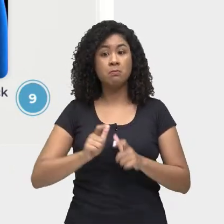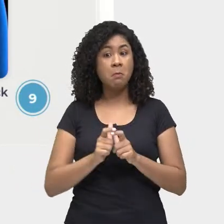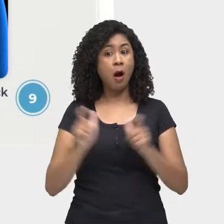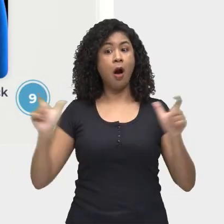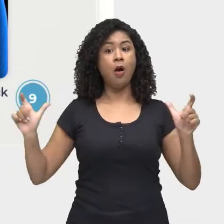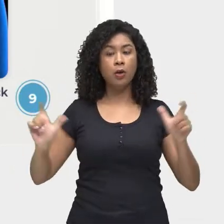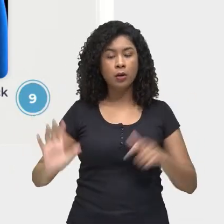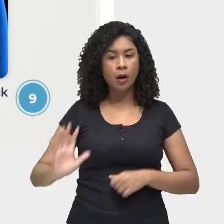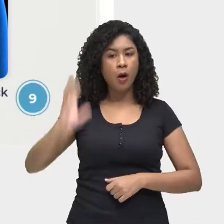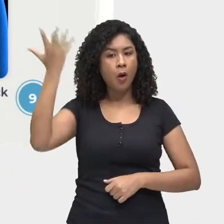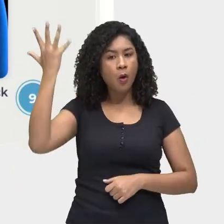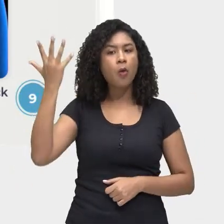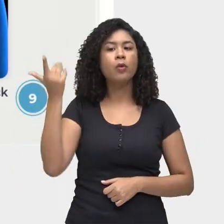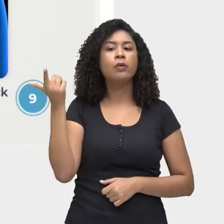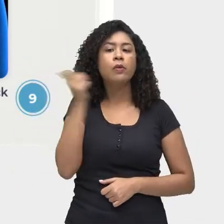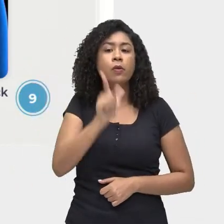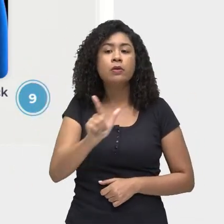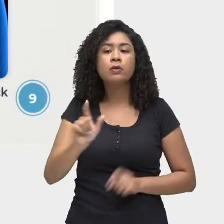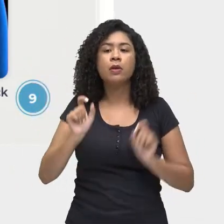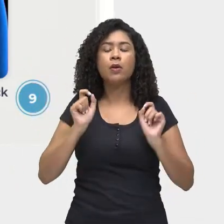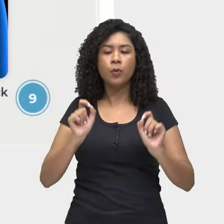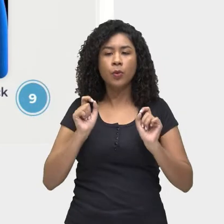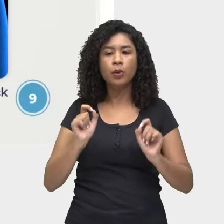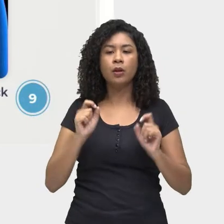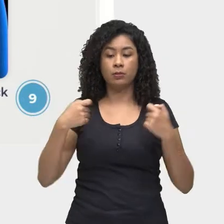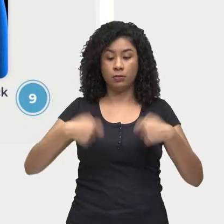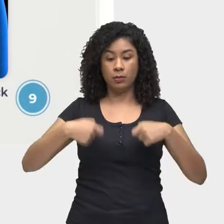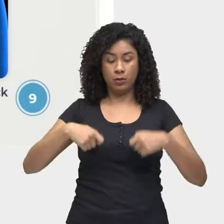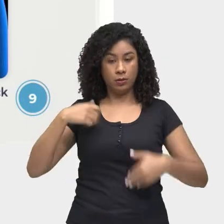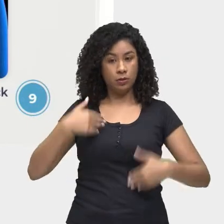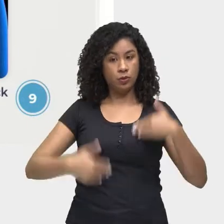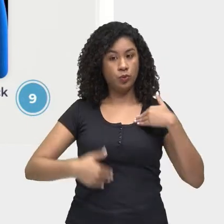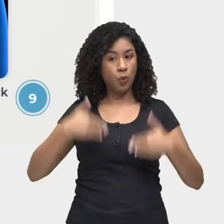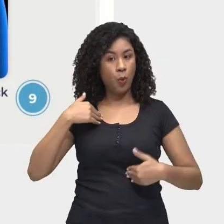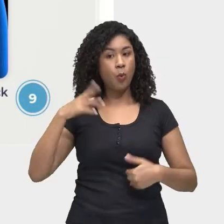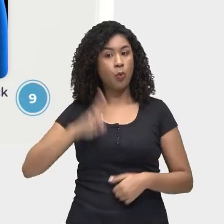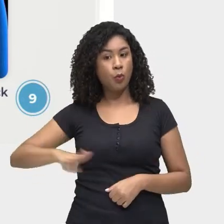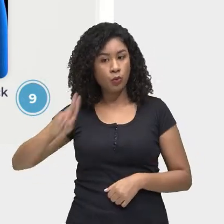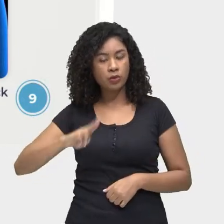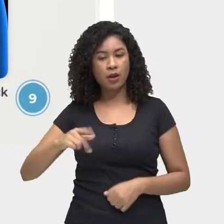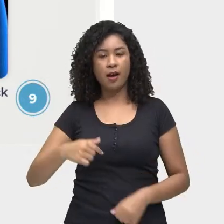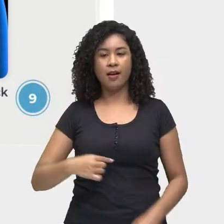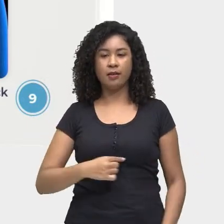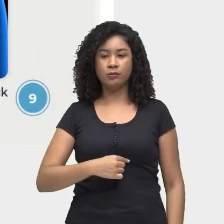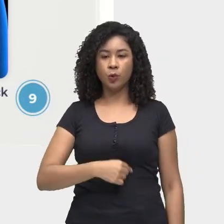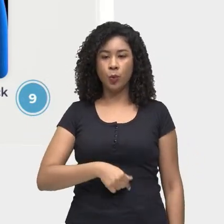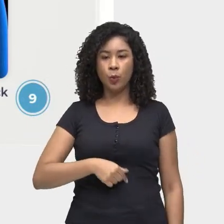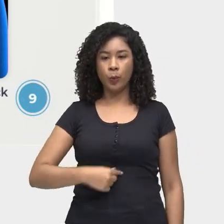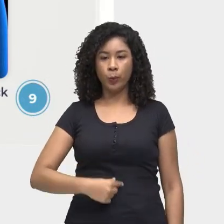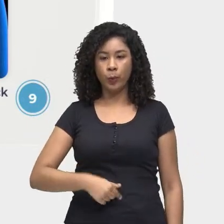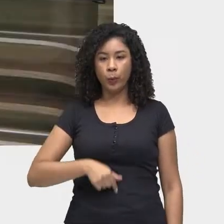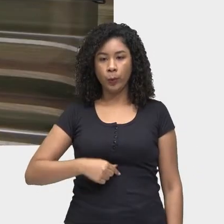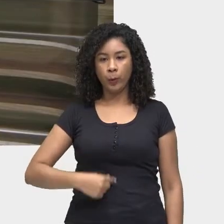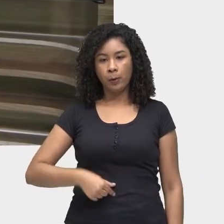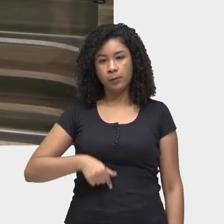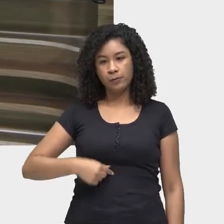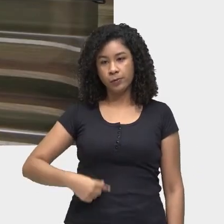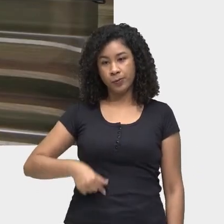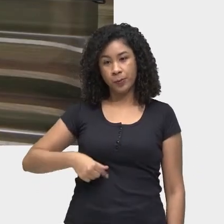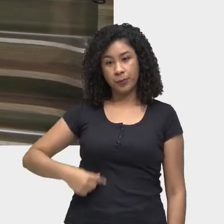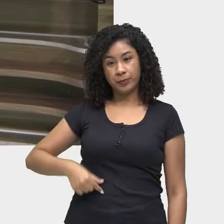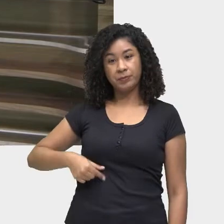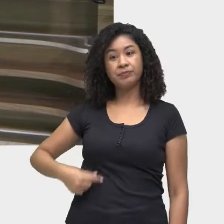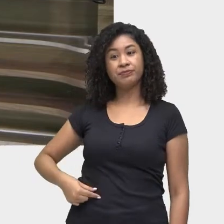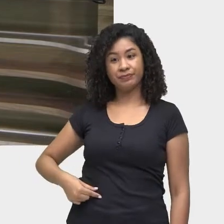ser necessários aí para o nosso organismo é feita no intestino delgado. Então, o intestino